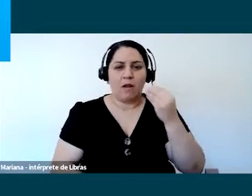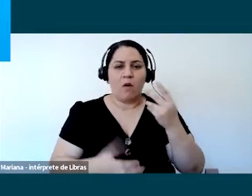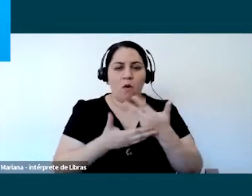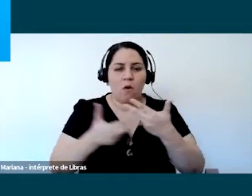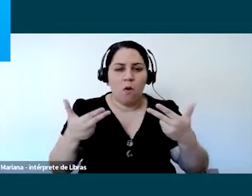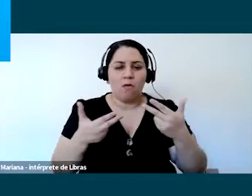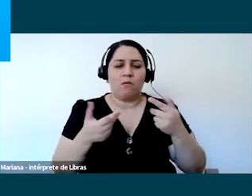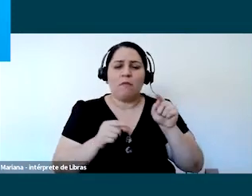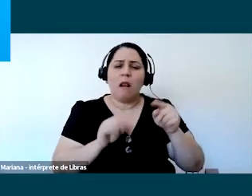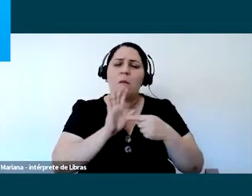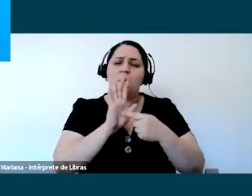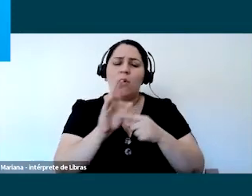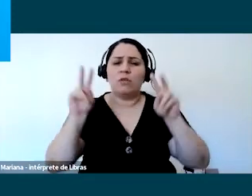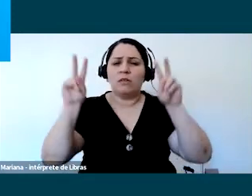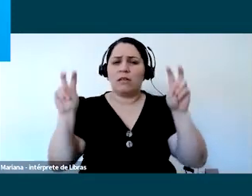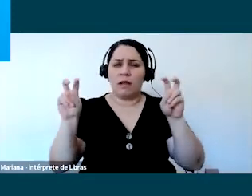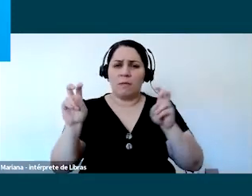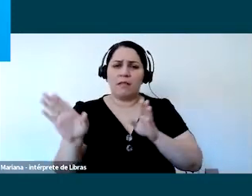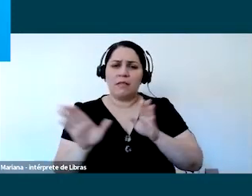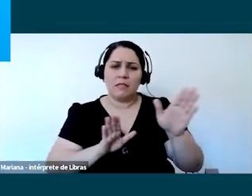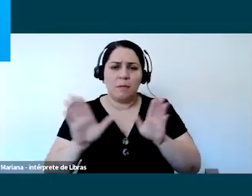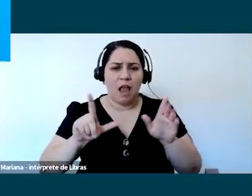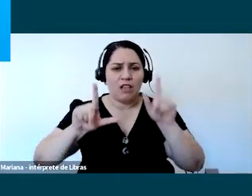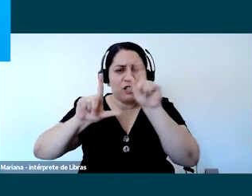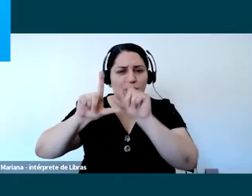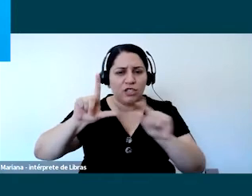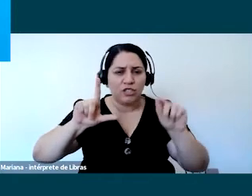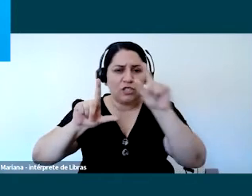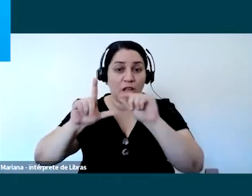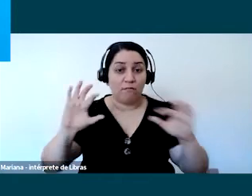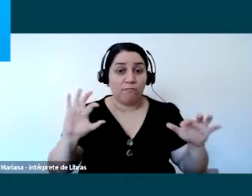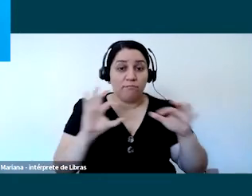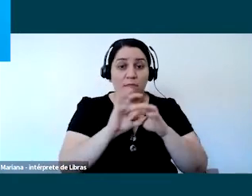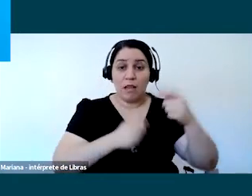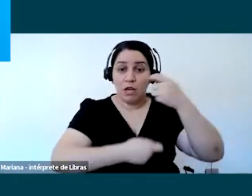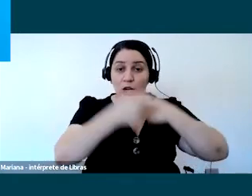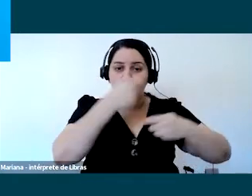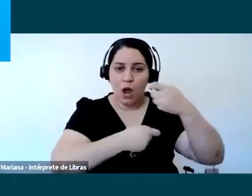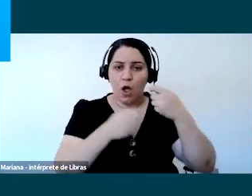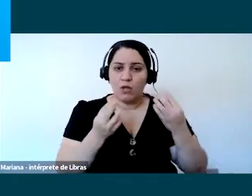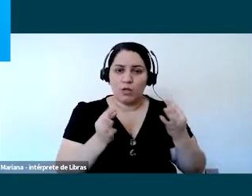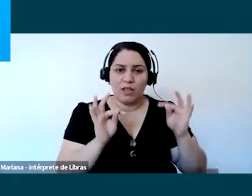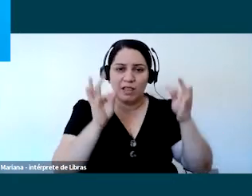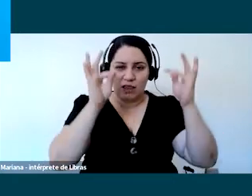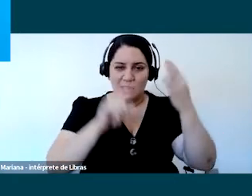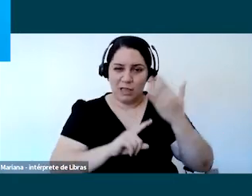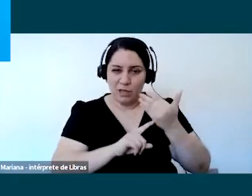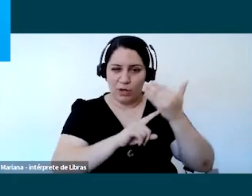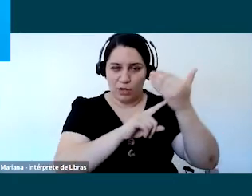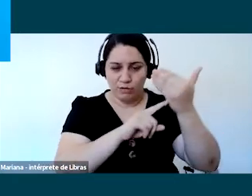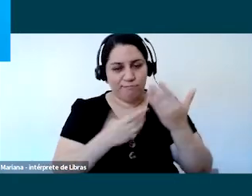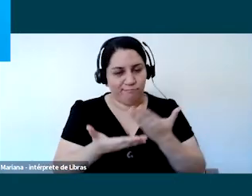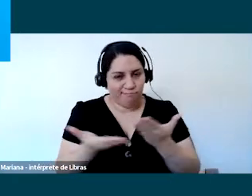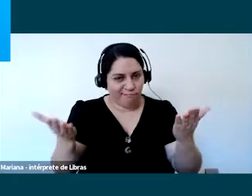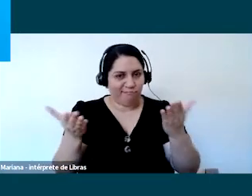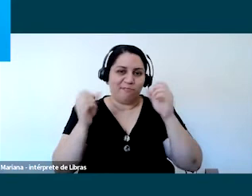tema extremamente importante, que é a acessibilidade digital para negócios e tecnologia. Isabel, Júlia, a sala